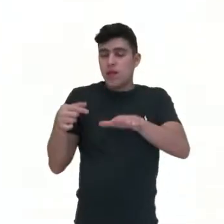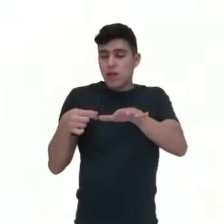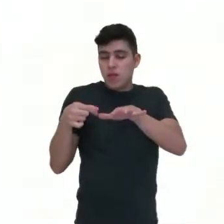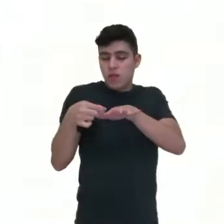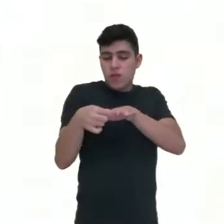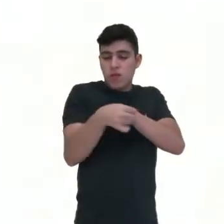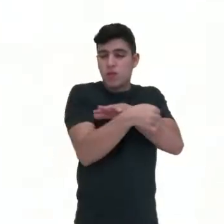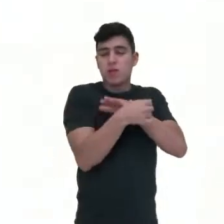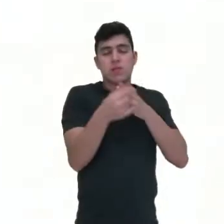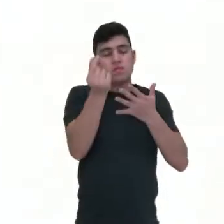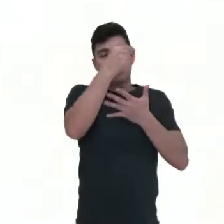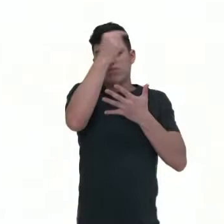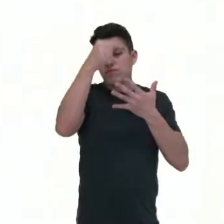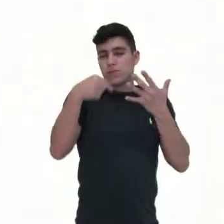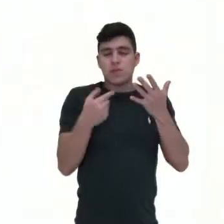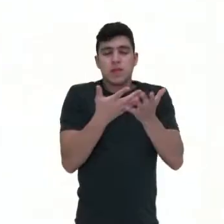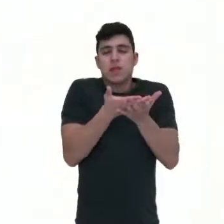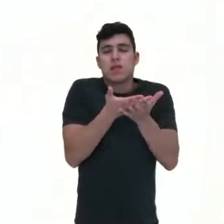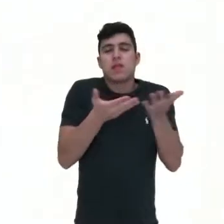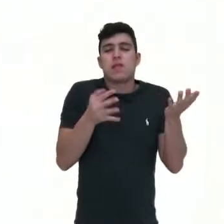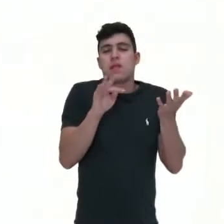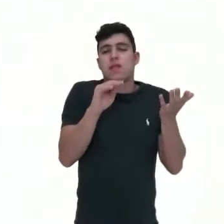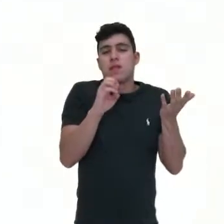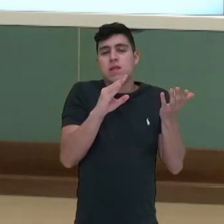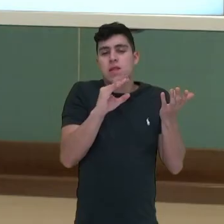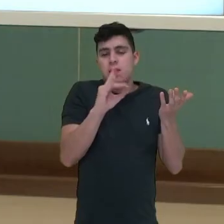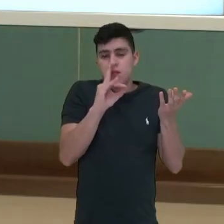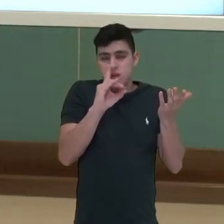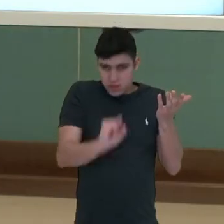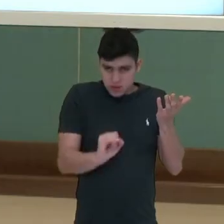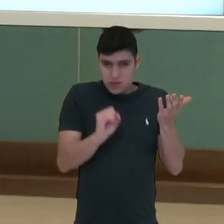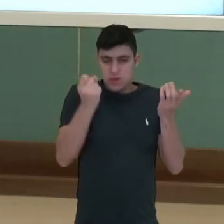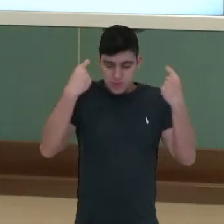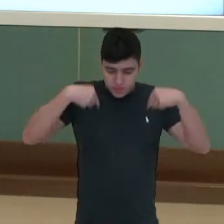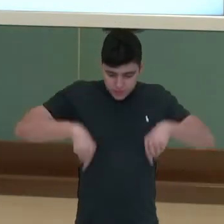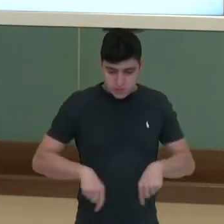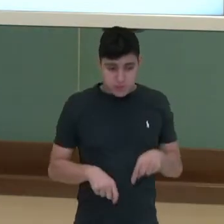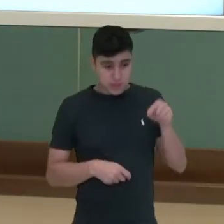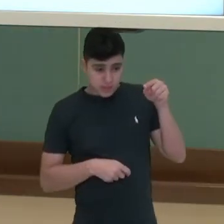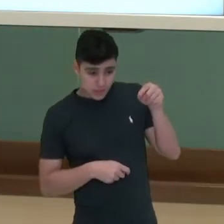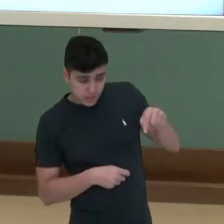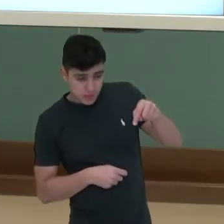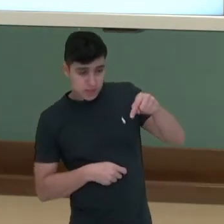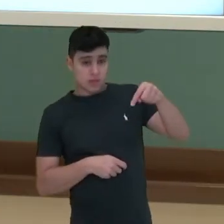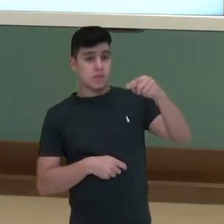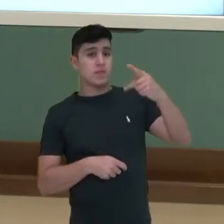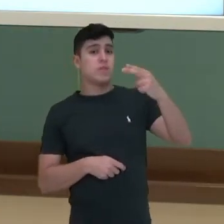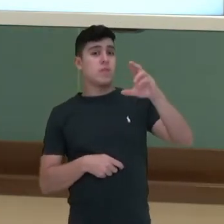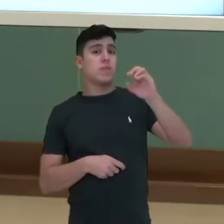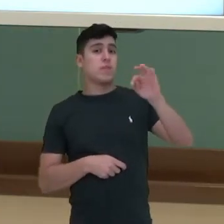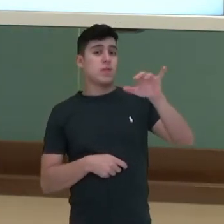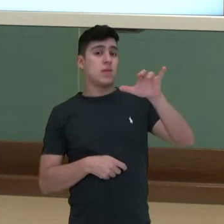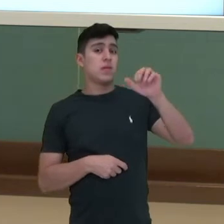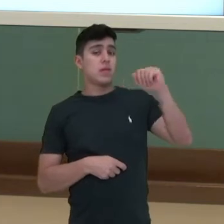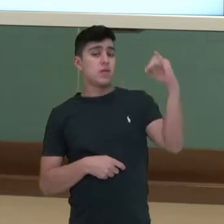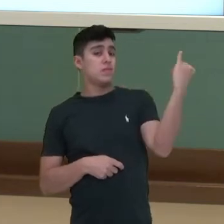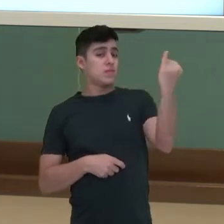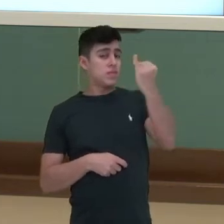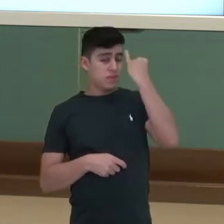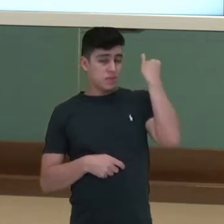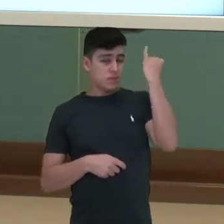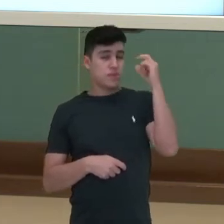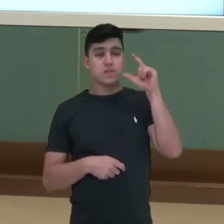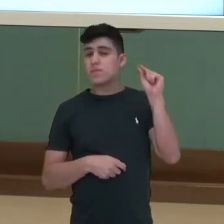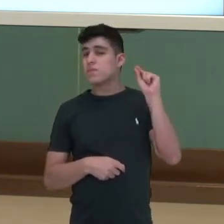de muitos outros tecidos e órgãos. Então, esse macronutriente, a proteína, é muito importante, porque